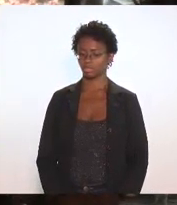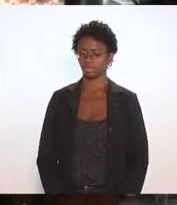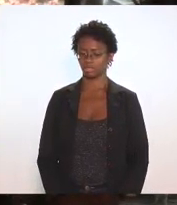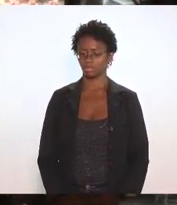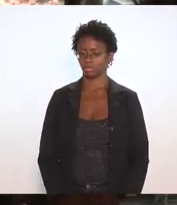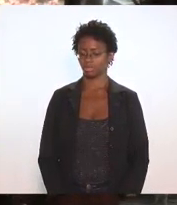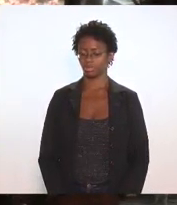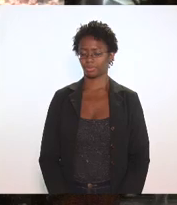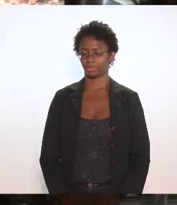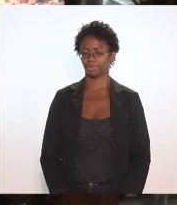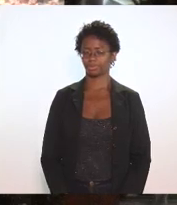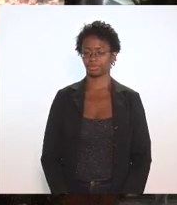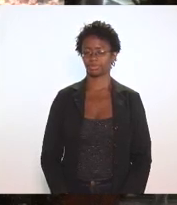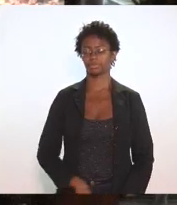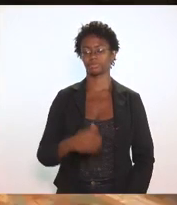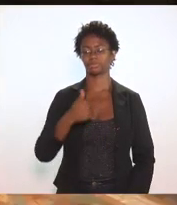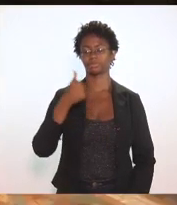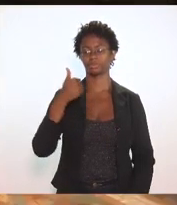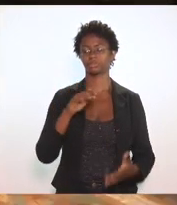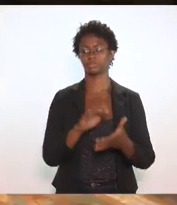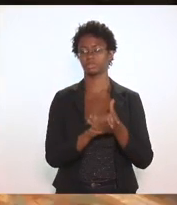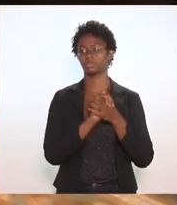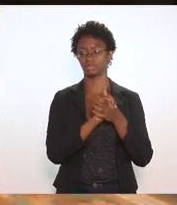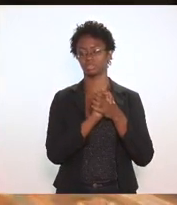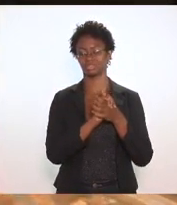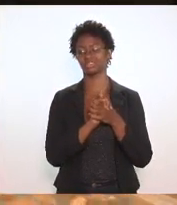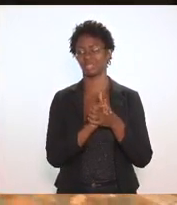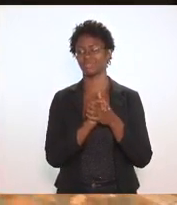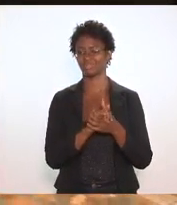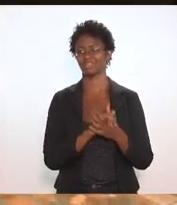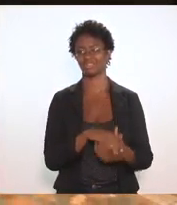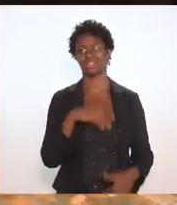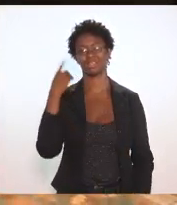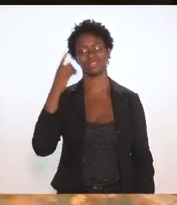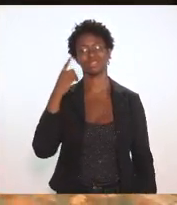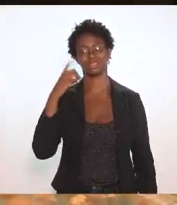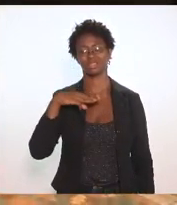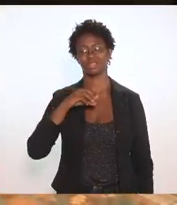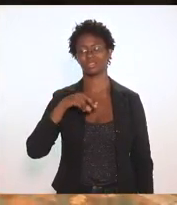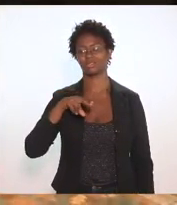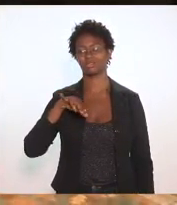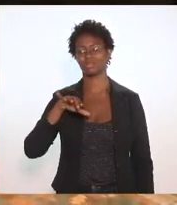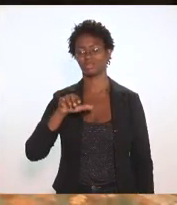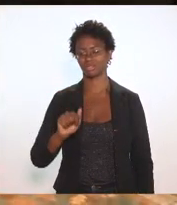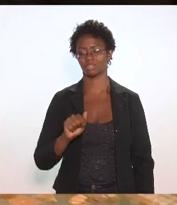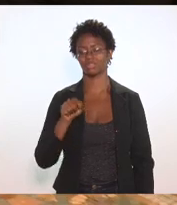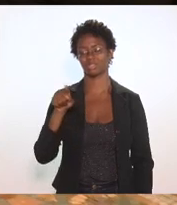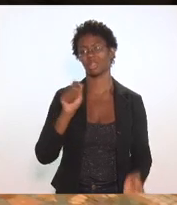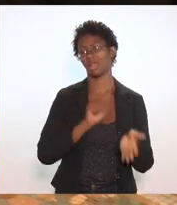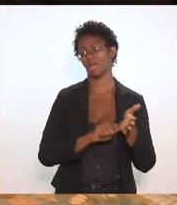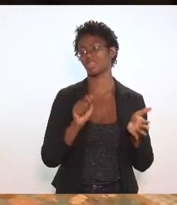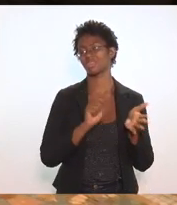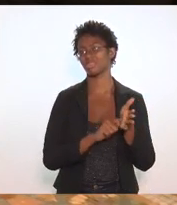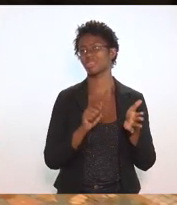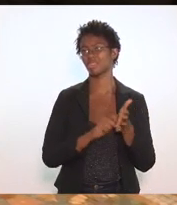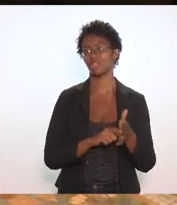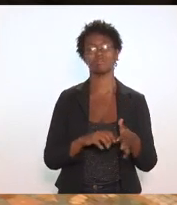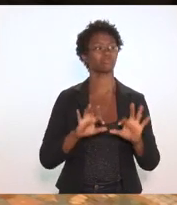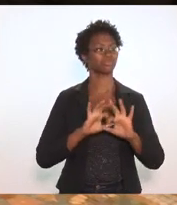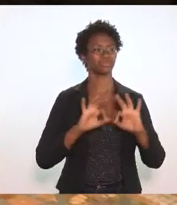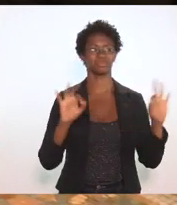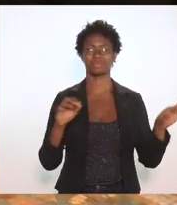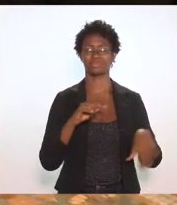Em primeiro lugar, saudar a deputada Mônica Francisco, autora original dessa ideia, dizer que em muito boa hora